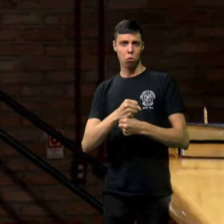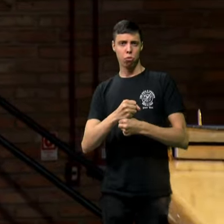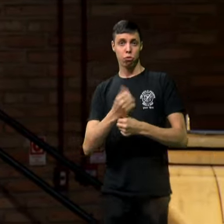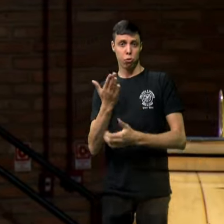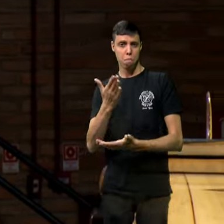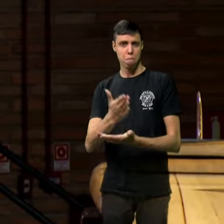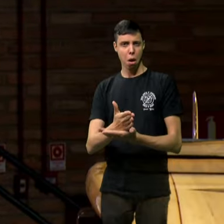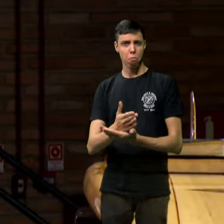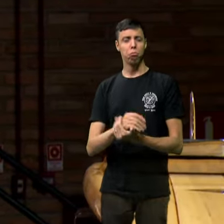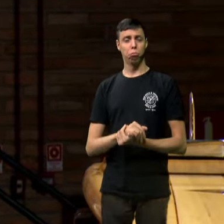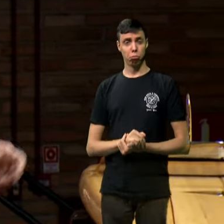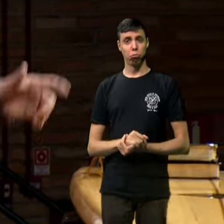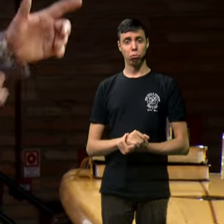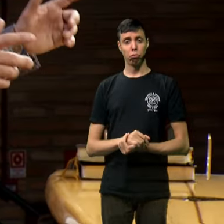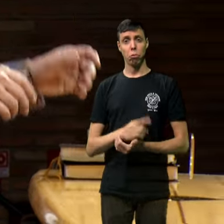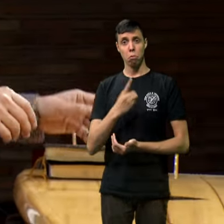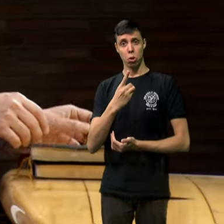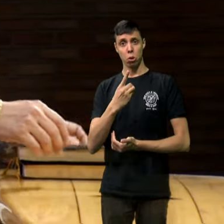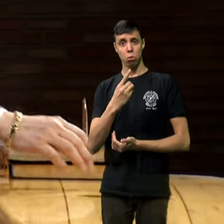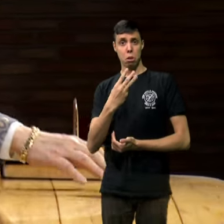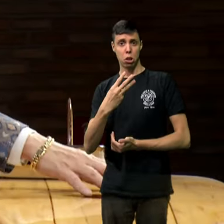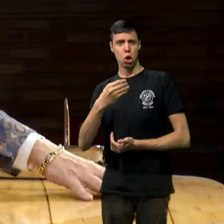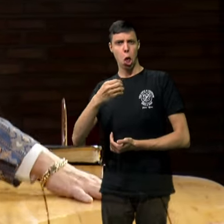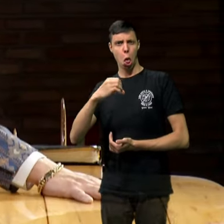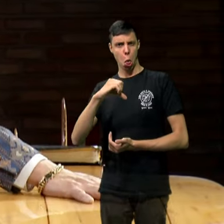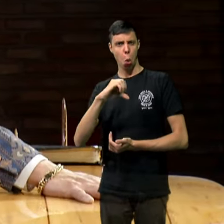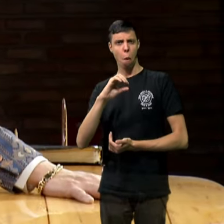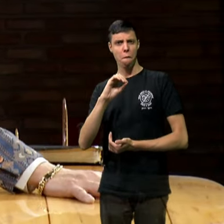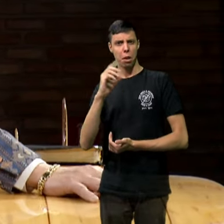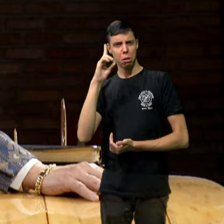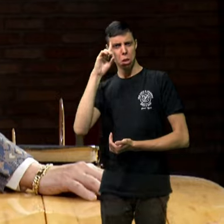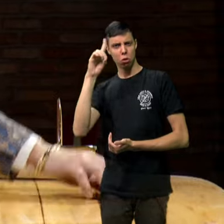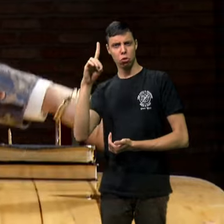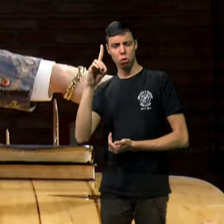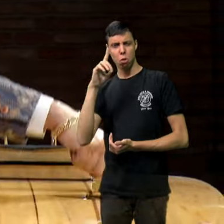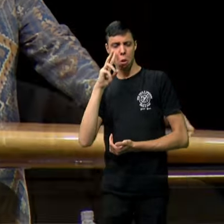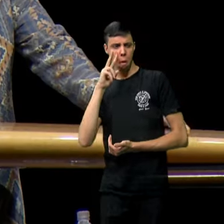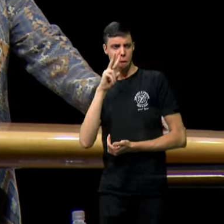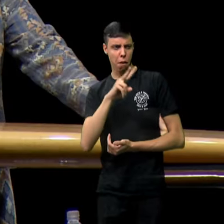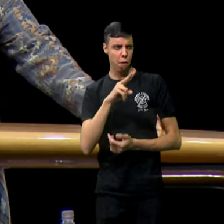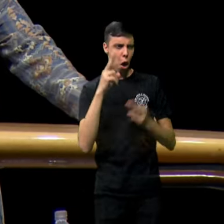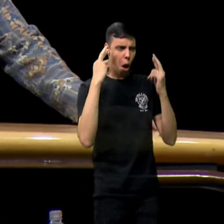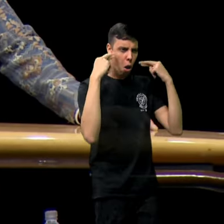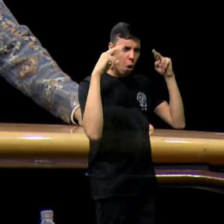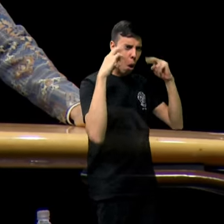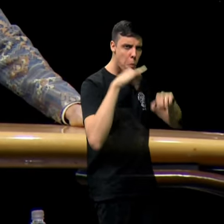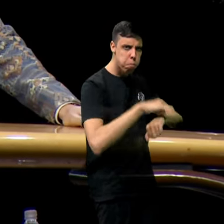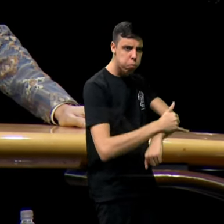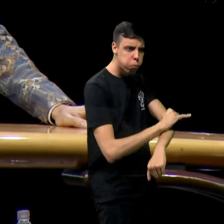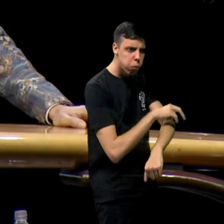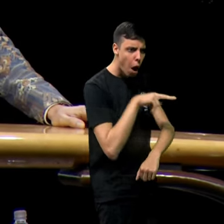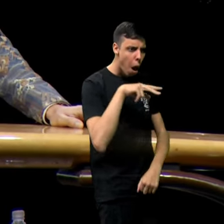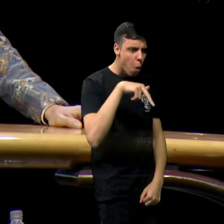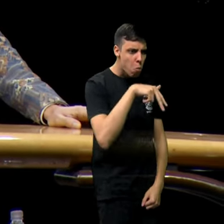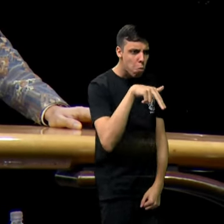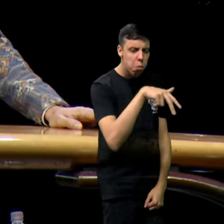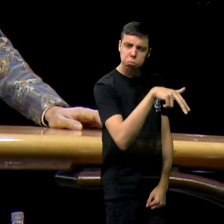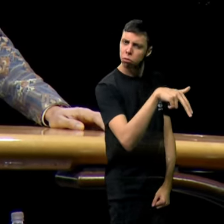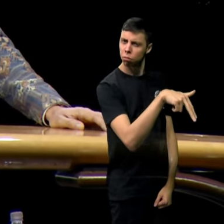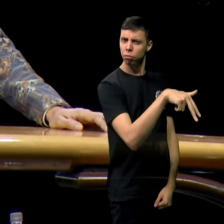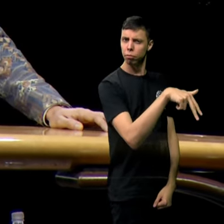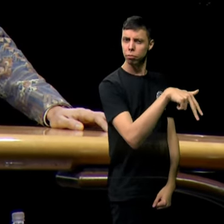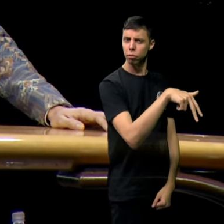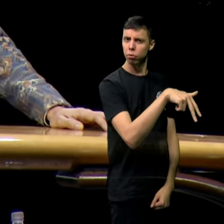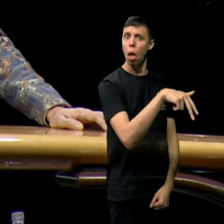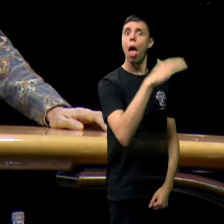1290 dias. Você verá esses cordeiros gordos andar. É para o Brasil, não é para o mundo. É para a